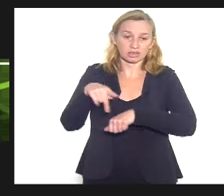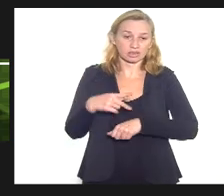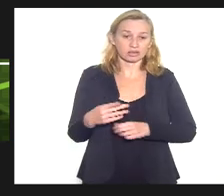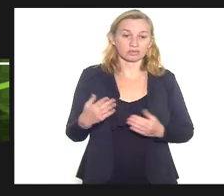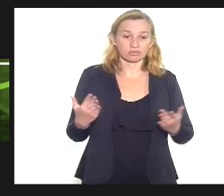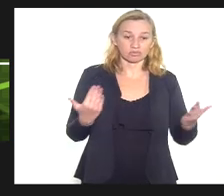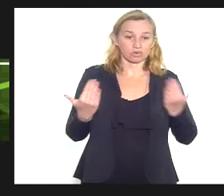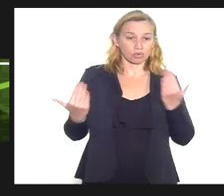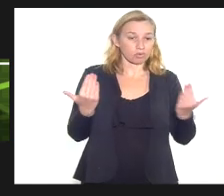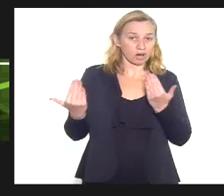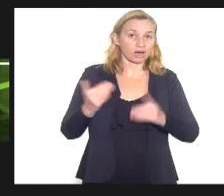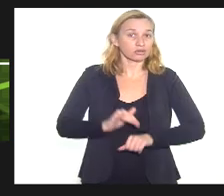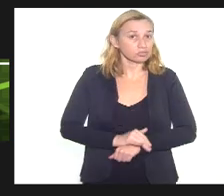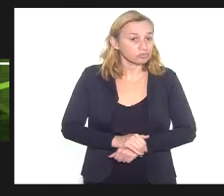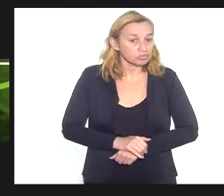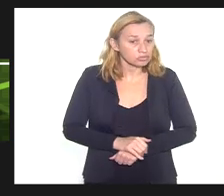e